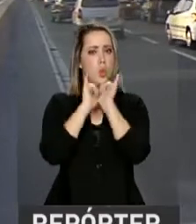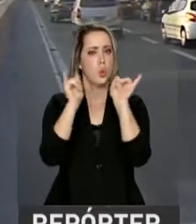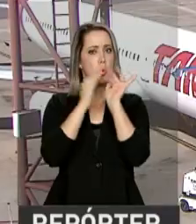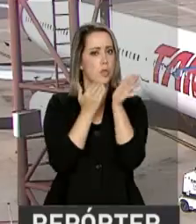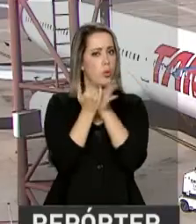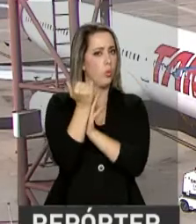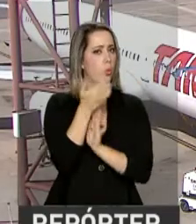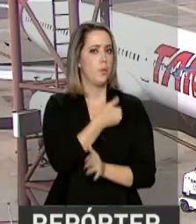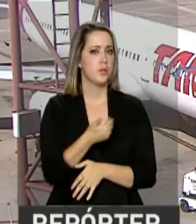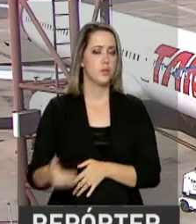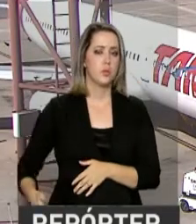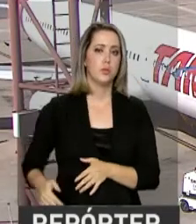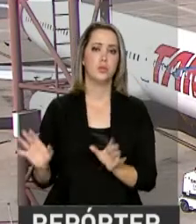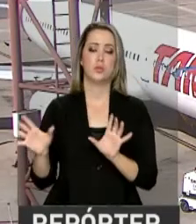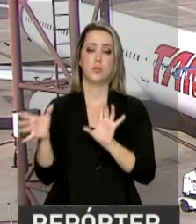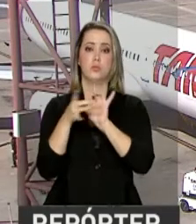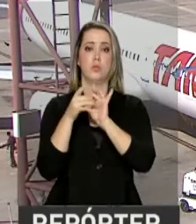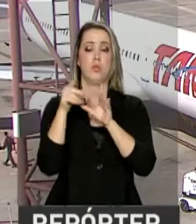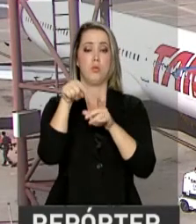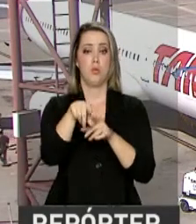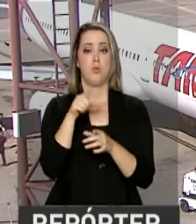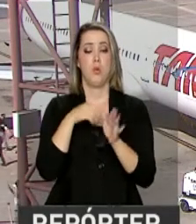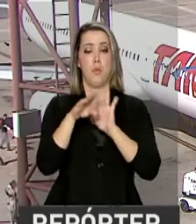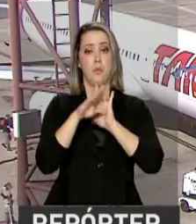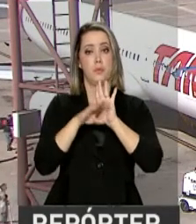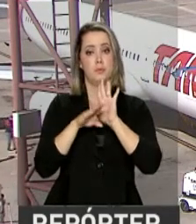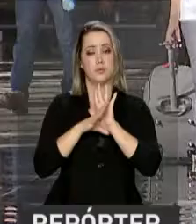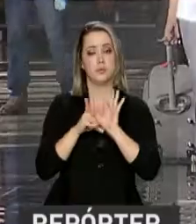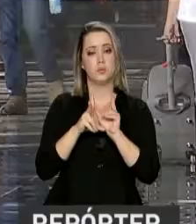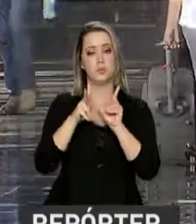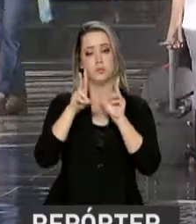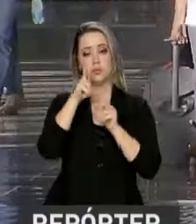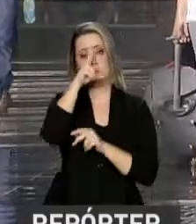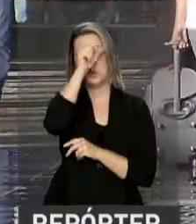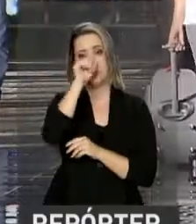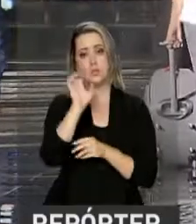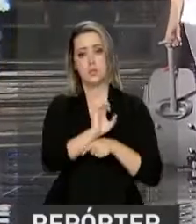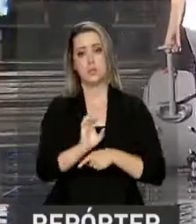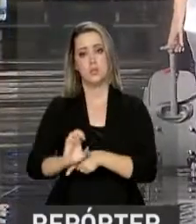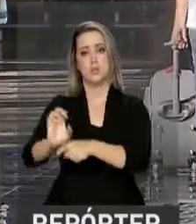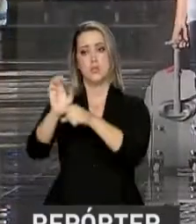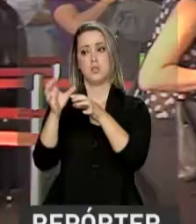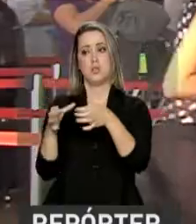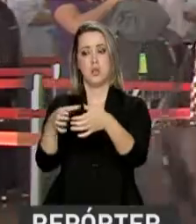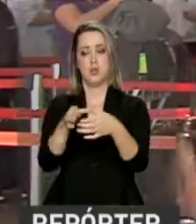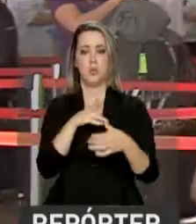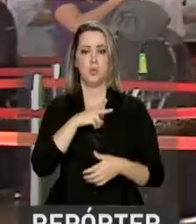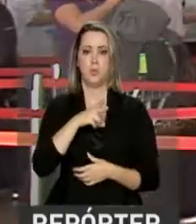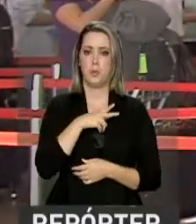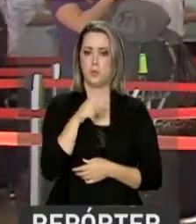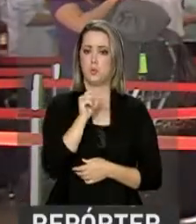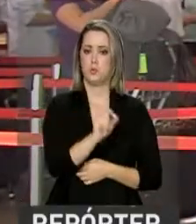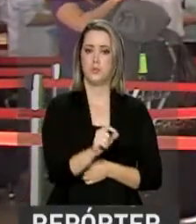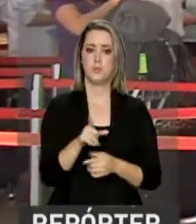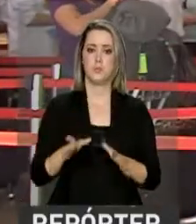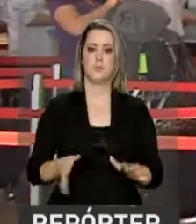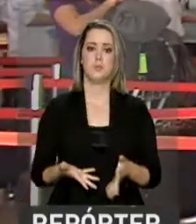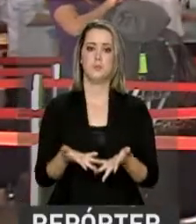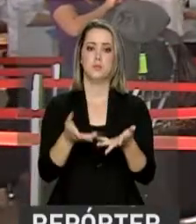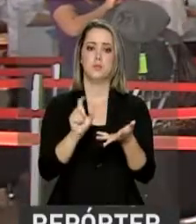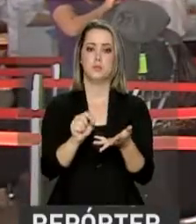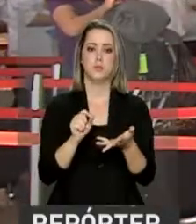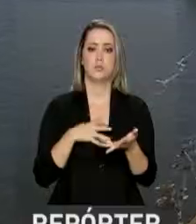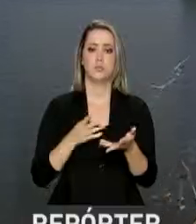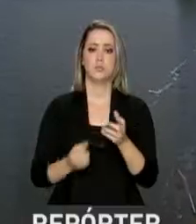gestão Temer, o Programa de Parcerias foi criado para fortalecer a relação entre Estado e iniciativa privada e assim gerar investimentos